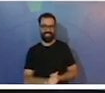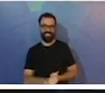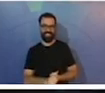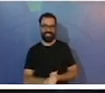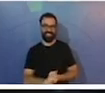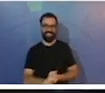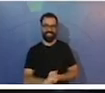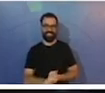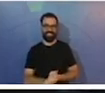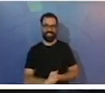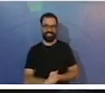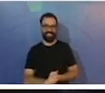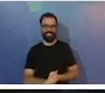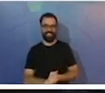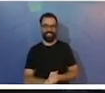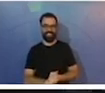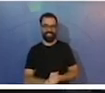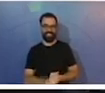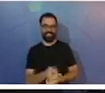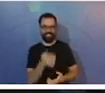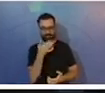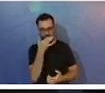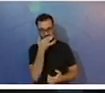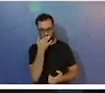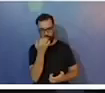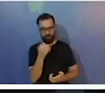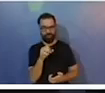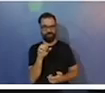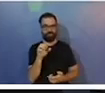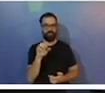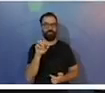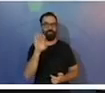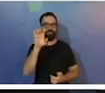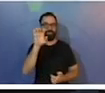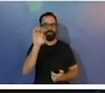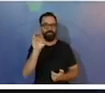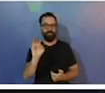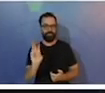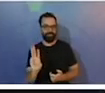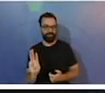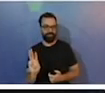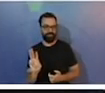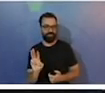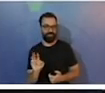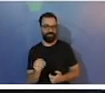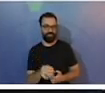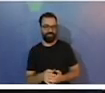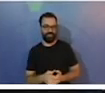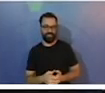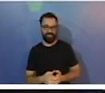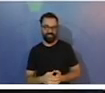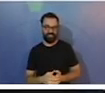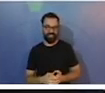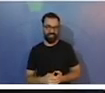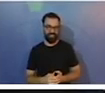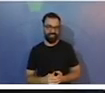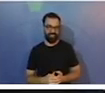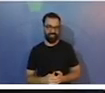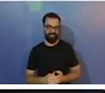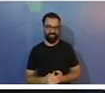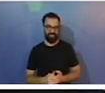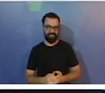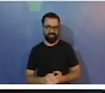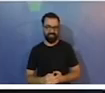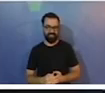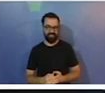comigo, viu? Que é só eu que levo bomba. E3, olha lá, quarto ano. E procura a linha 3. Será